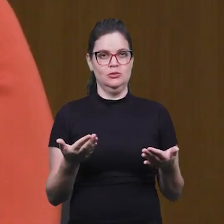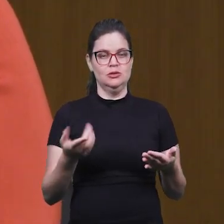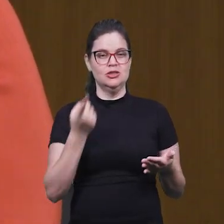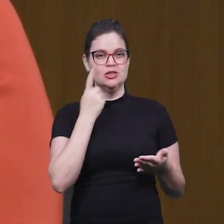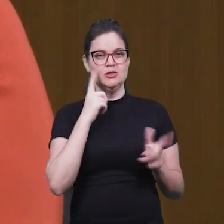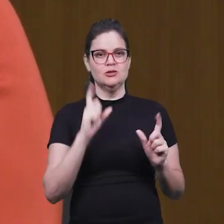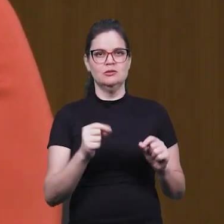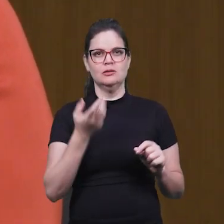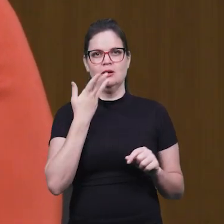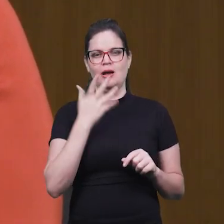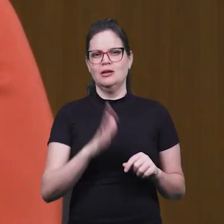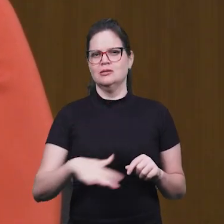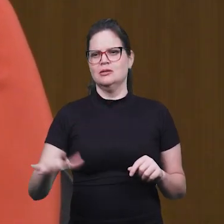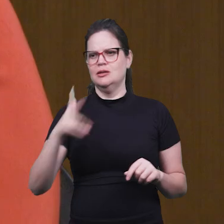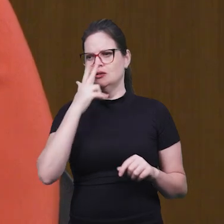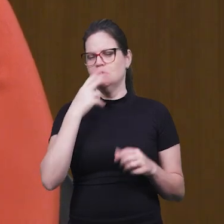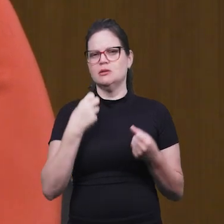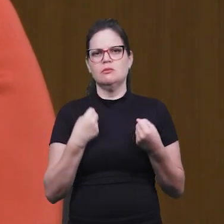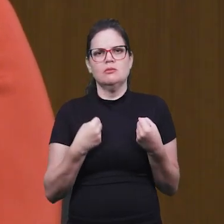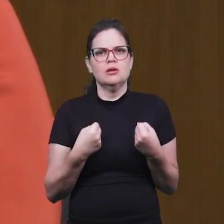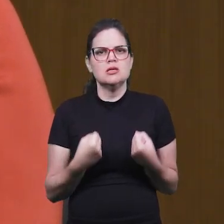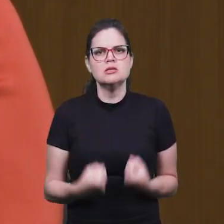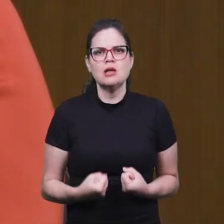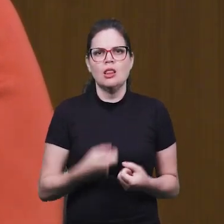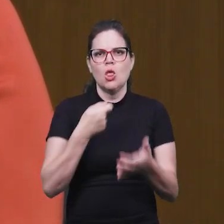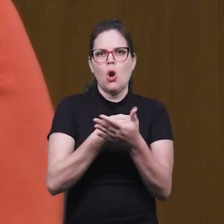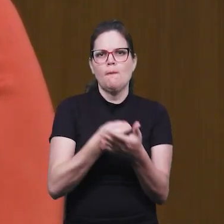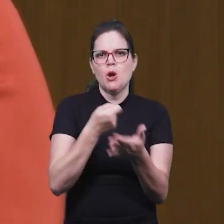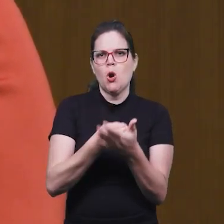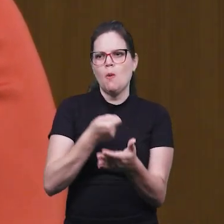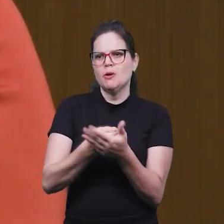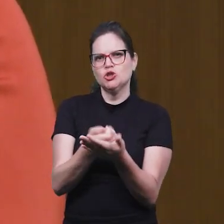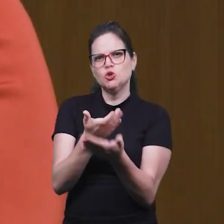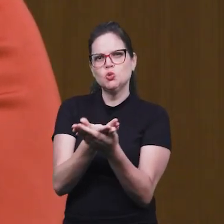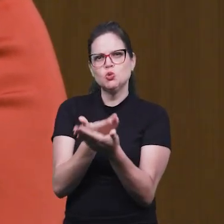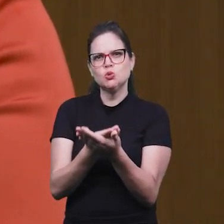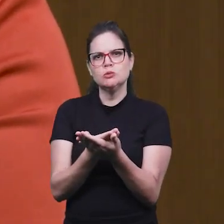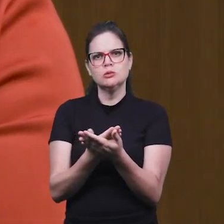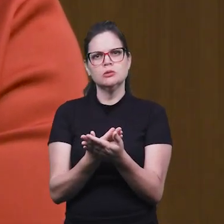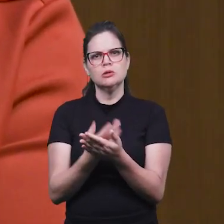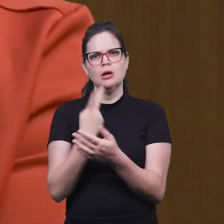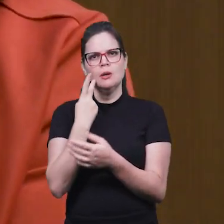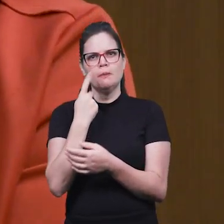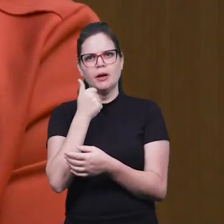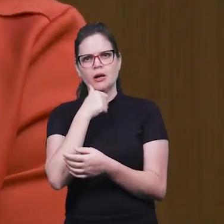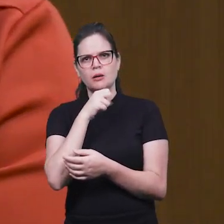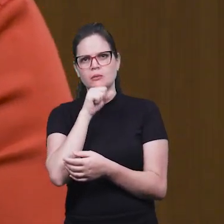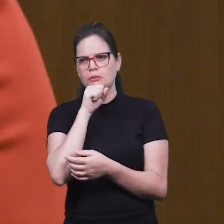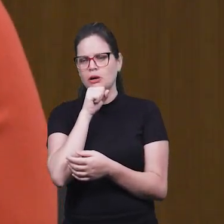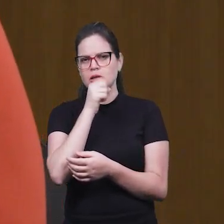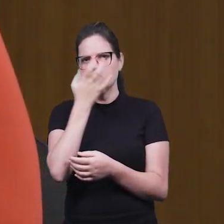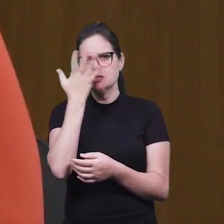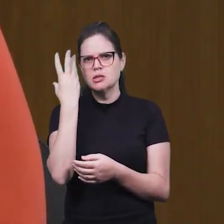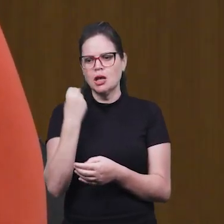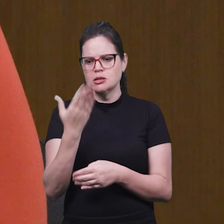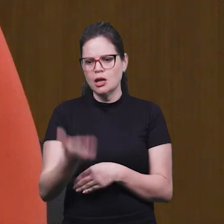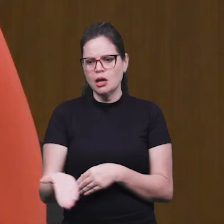muito sobrecarregadas. Os pais estão esquecendo que as crianças precisam de ter uma